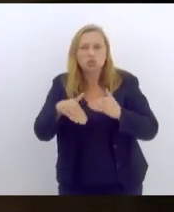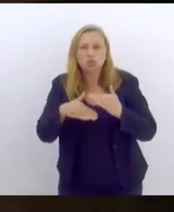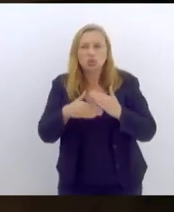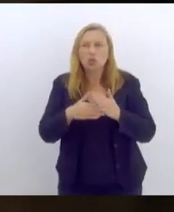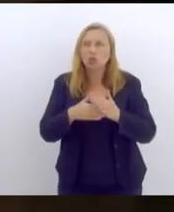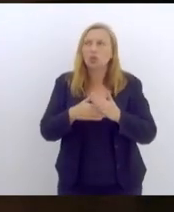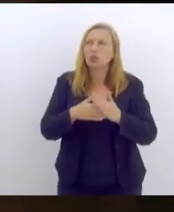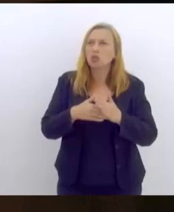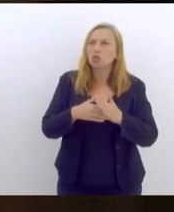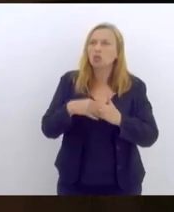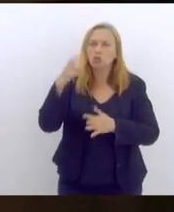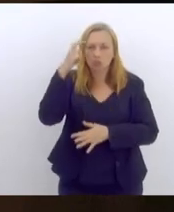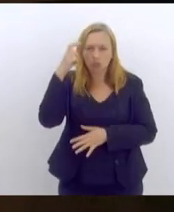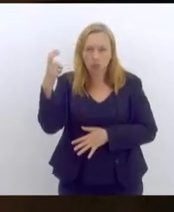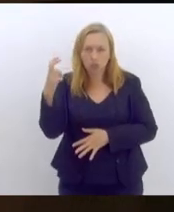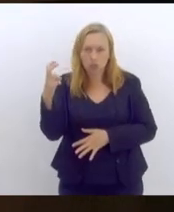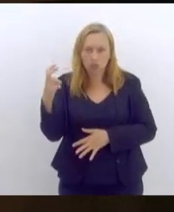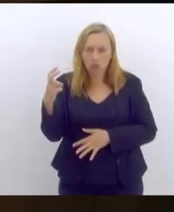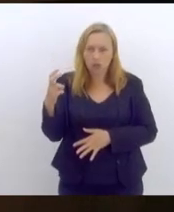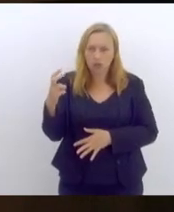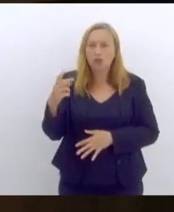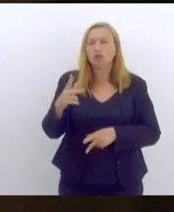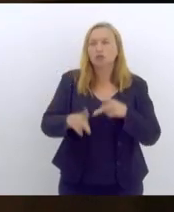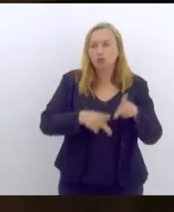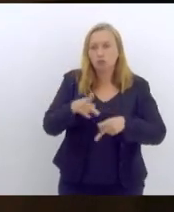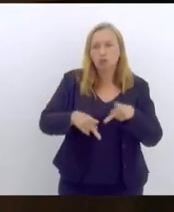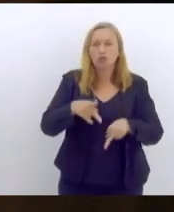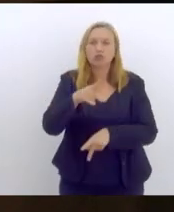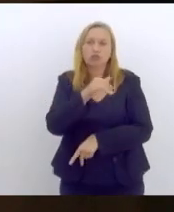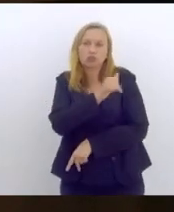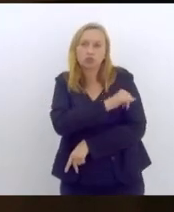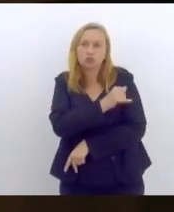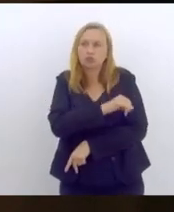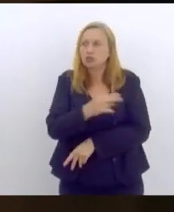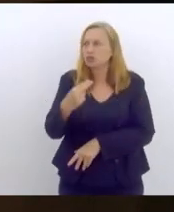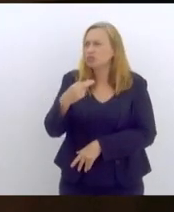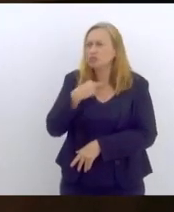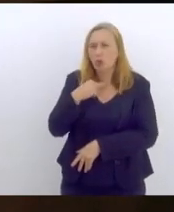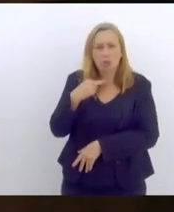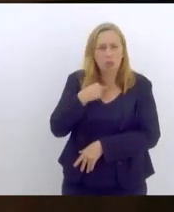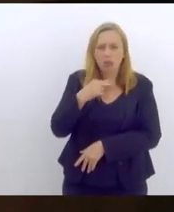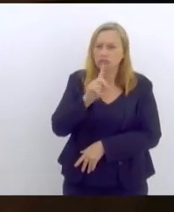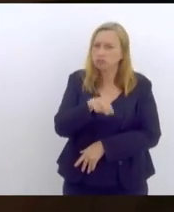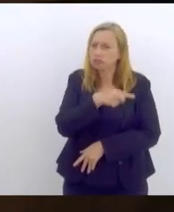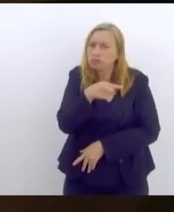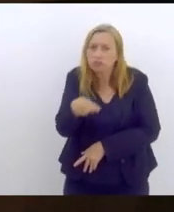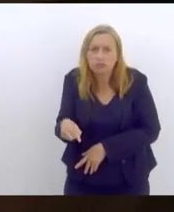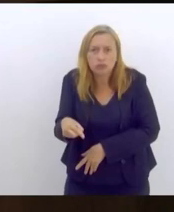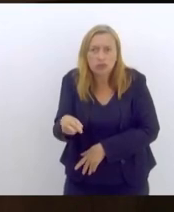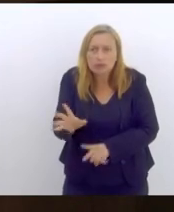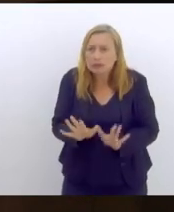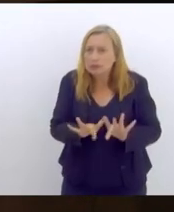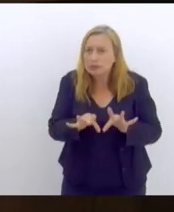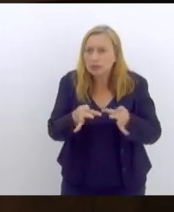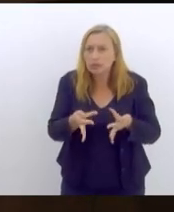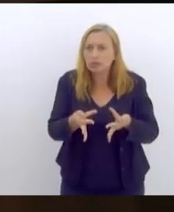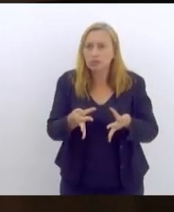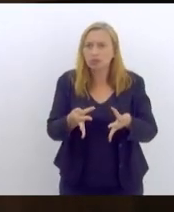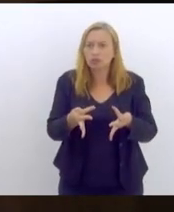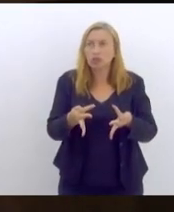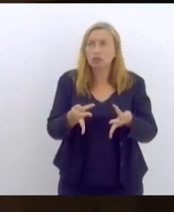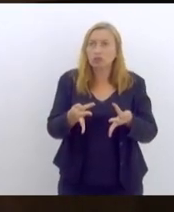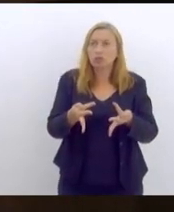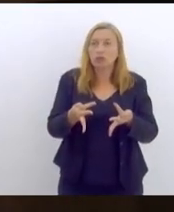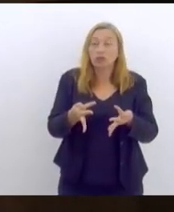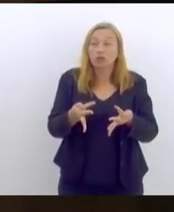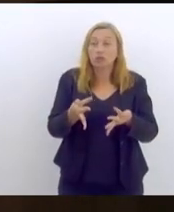a manifestação cultural efetiva e genuína do povo do Rio de Janeiro, não pode ser cancelada simplesmente por uma